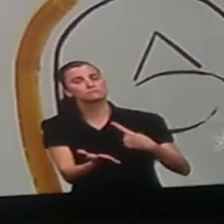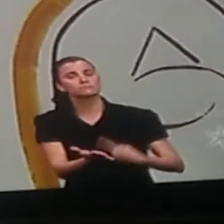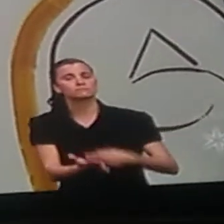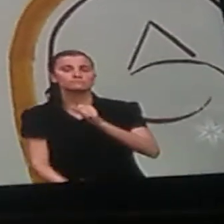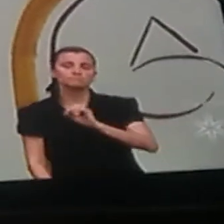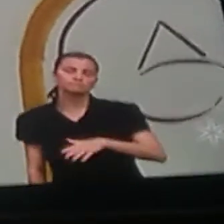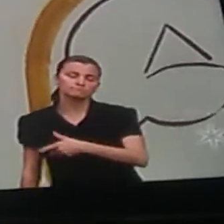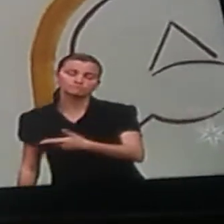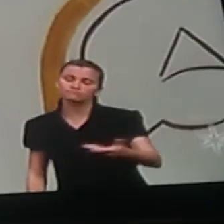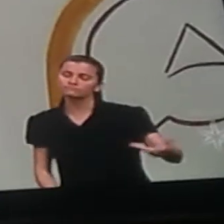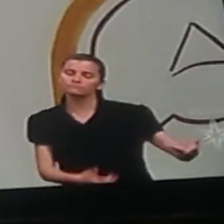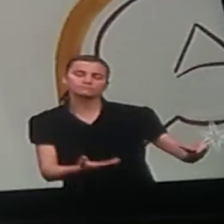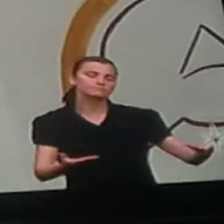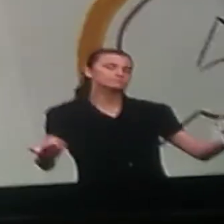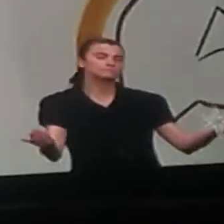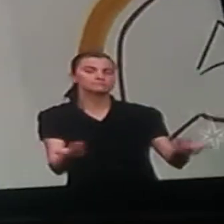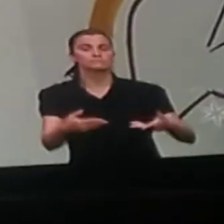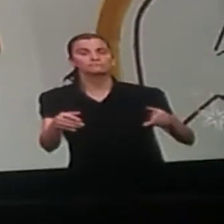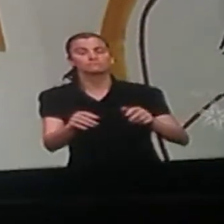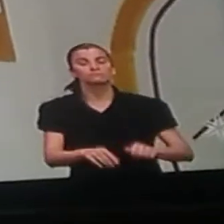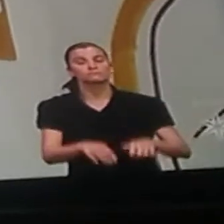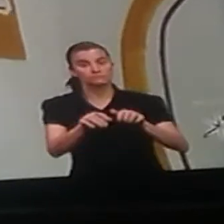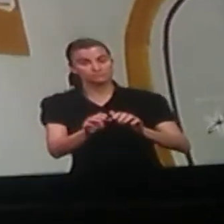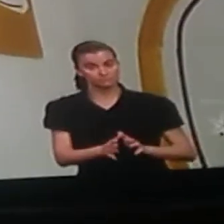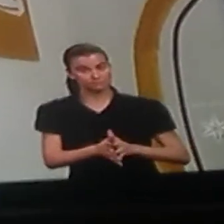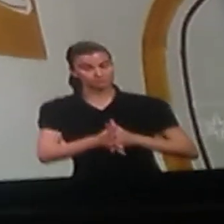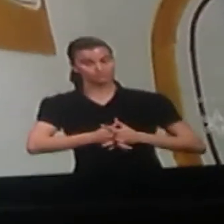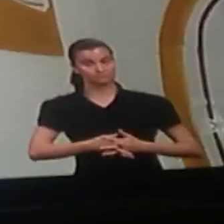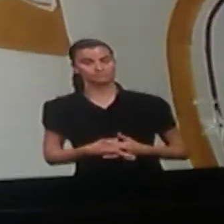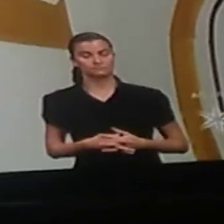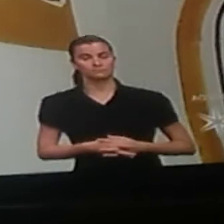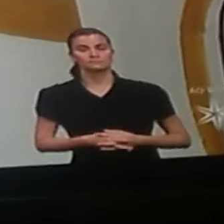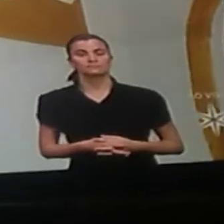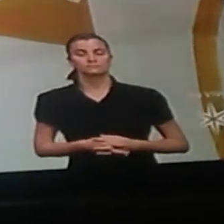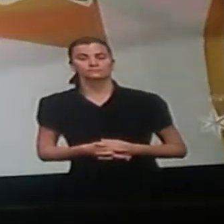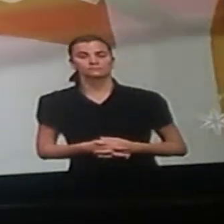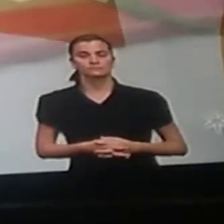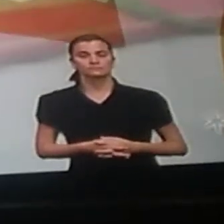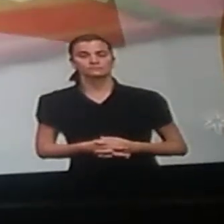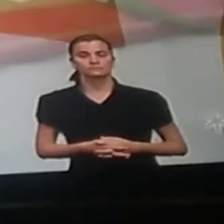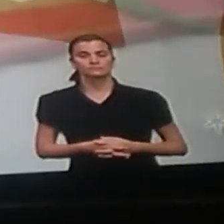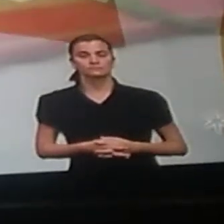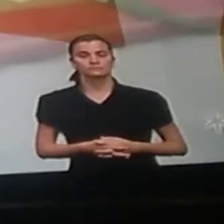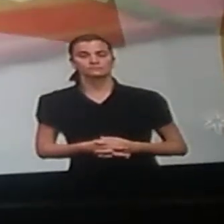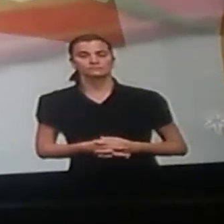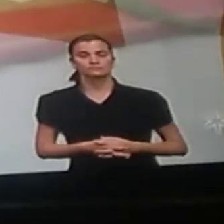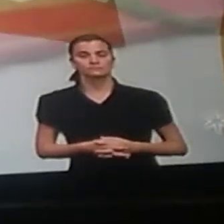Glória a ti, Senhor. Cristo, palavra de